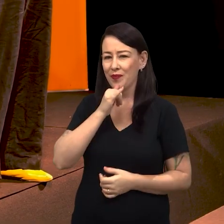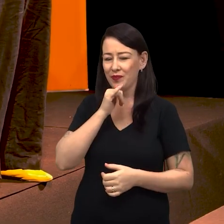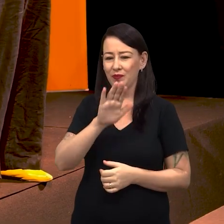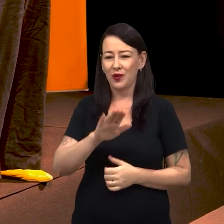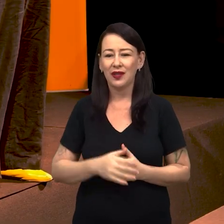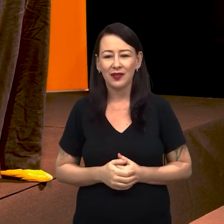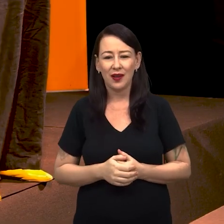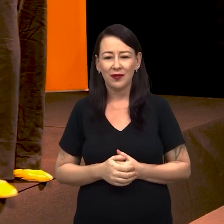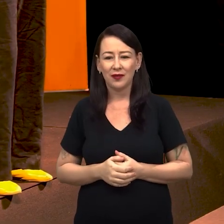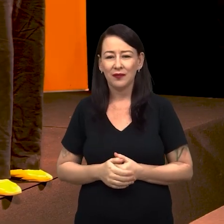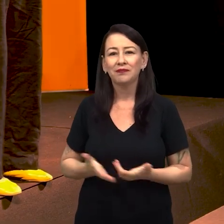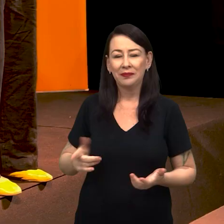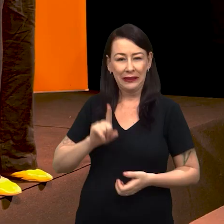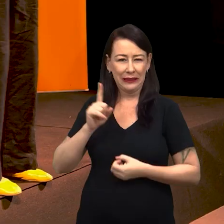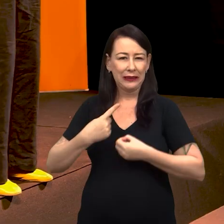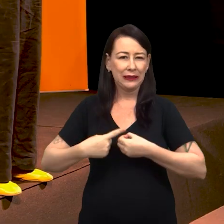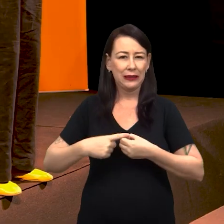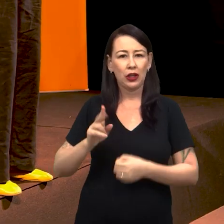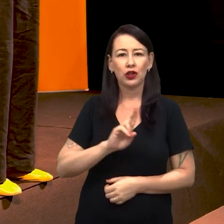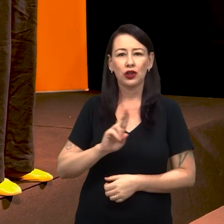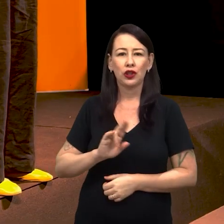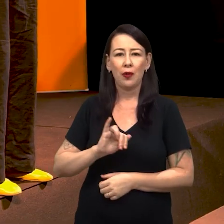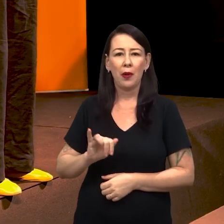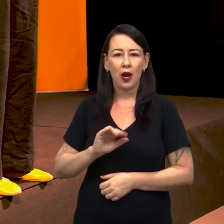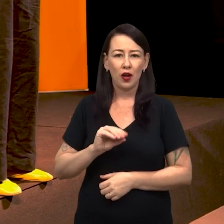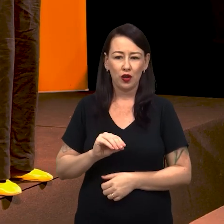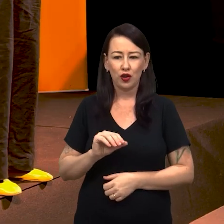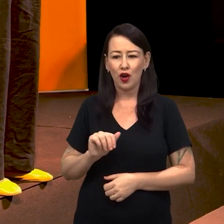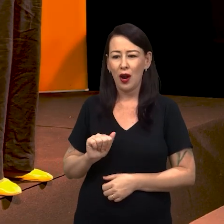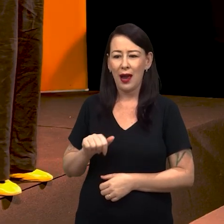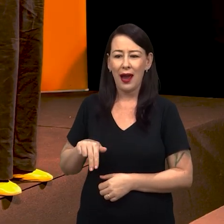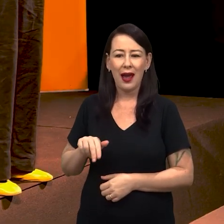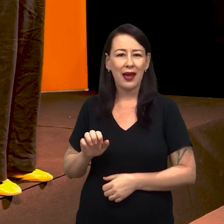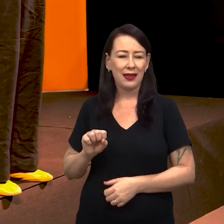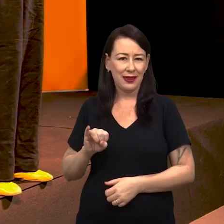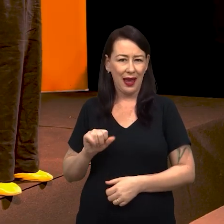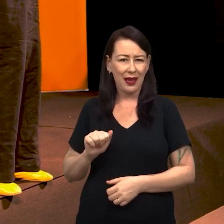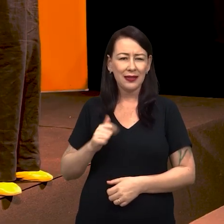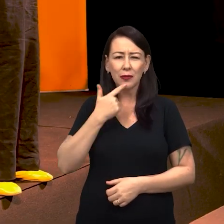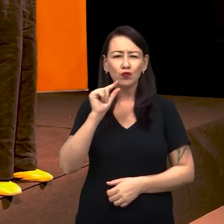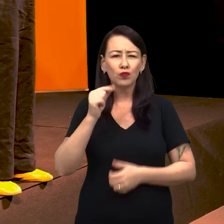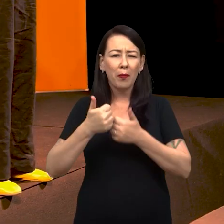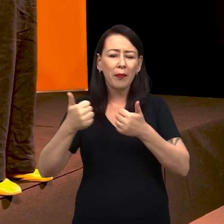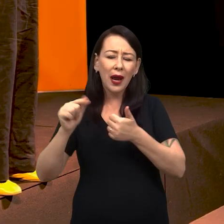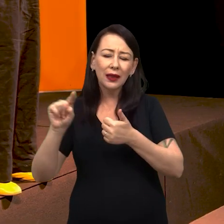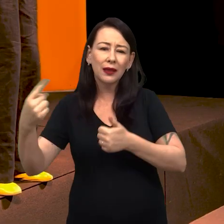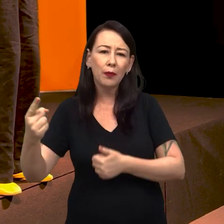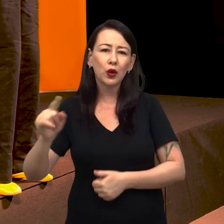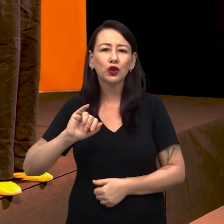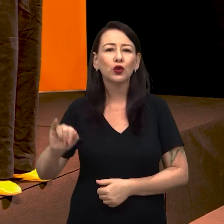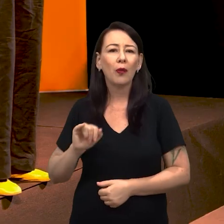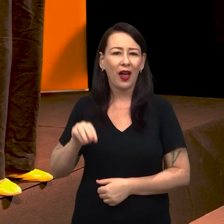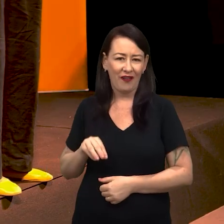movimentação. Por exemplo, aqui em Joanésia, não sei se vocês conhecem, né? Seguindo aqui em direção a Monlevade, um